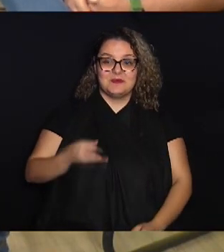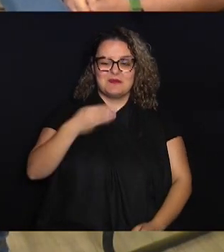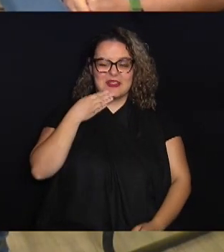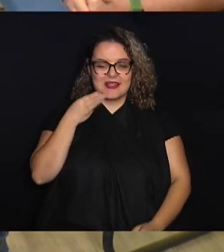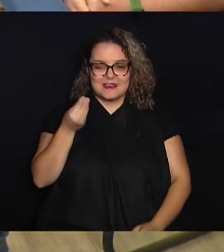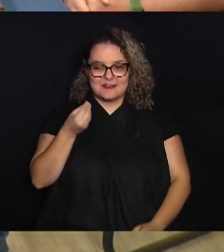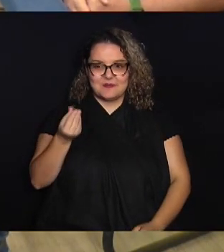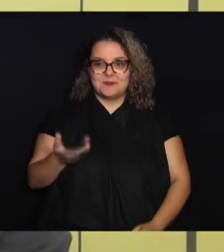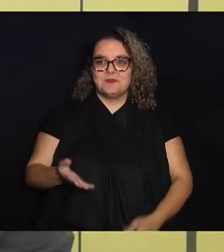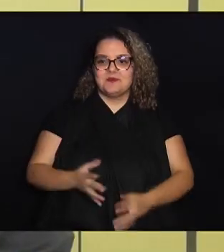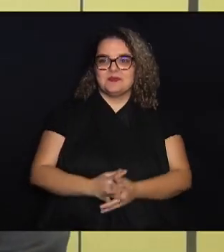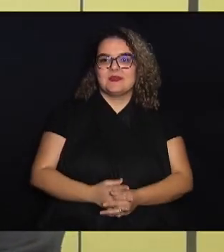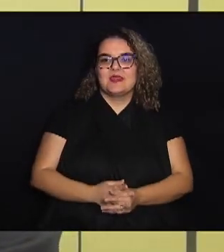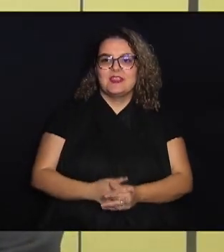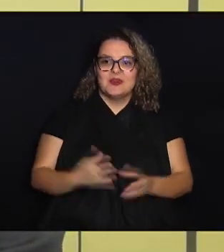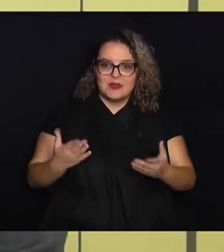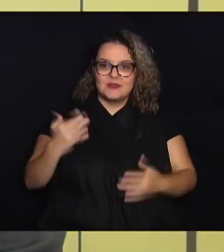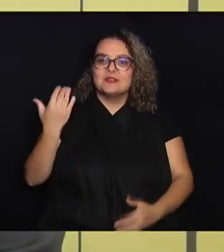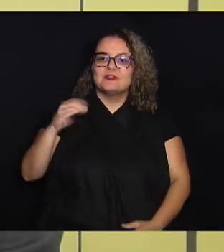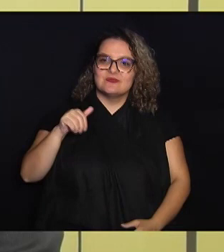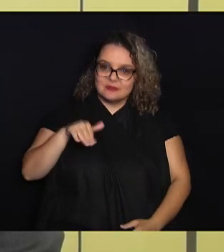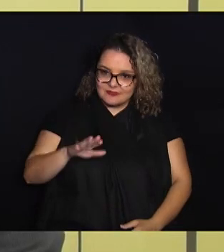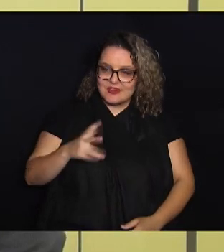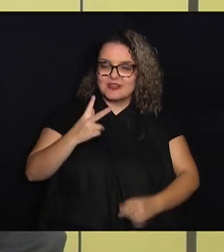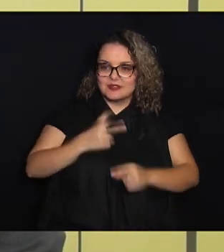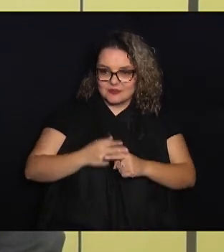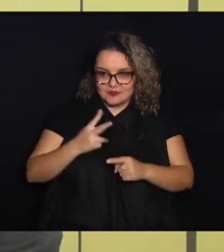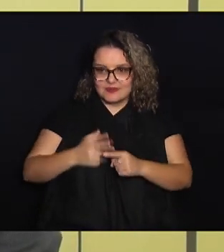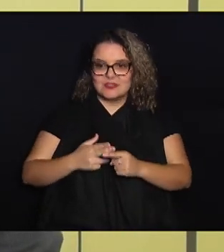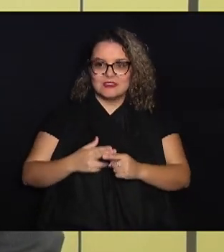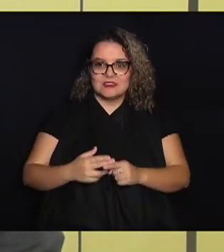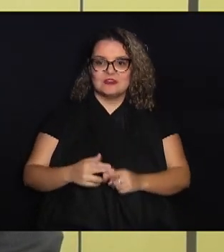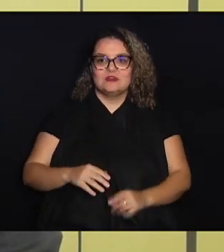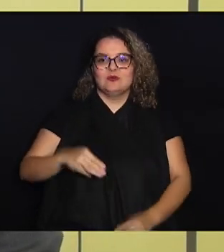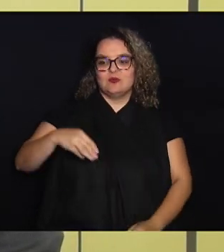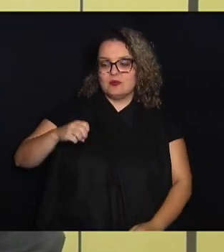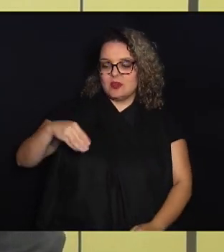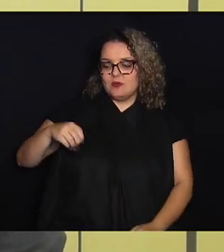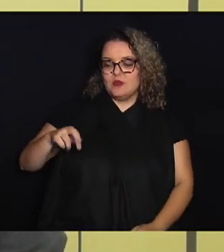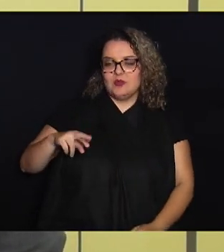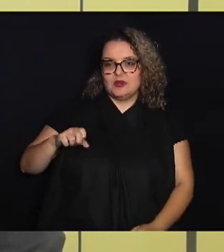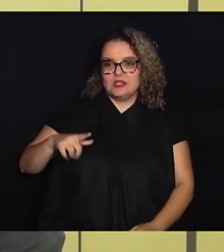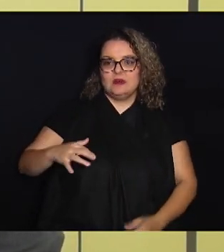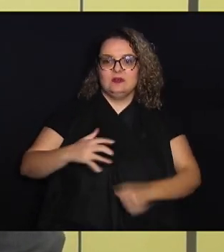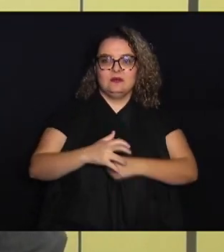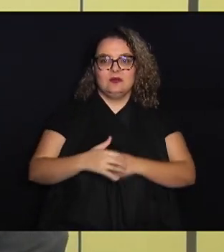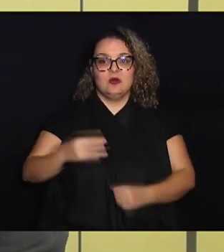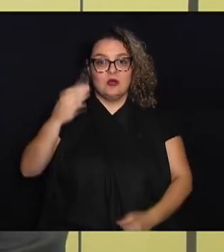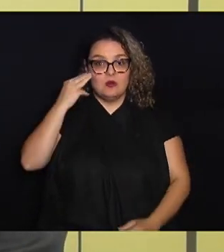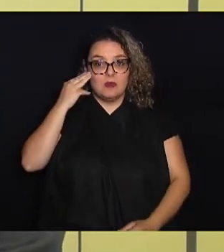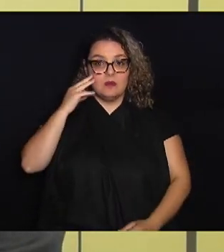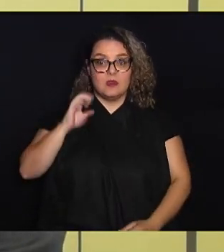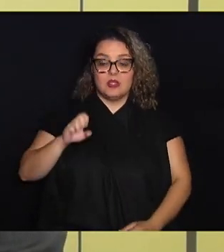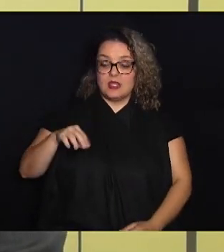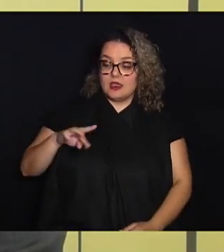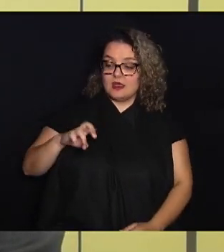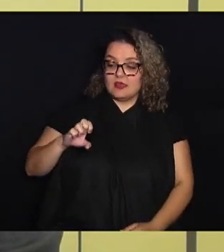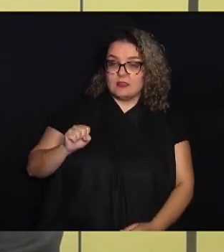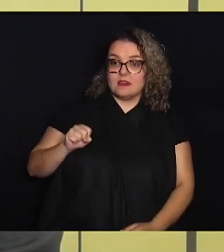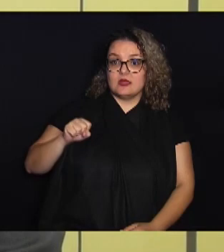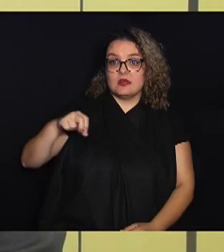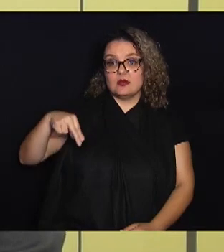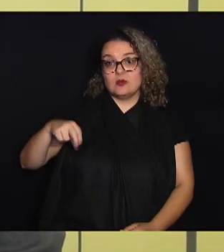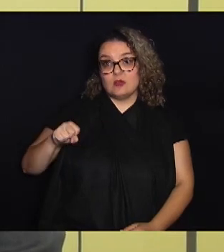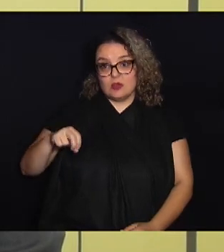aí. E hoje a gente lançou mais uma etapa desse projeto do Memorial Digital, que é o Memórias Entre Nós, que é uma forma de